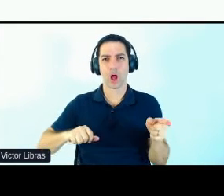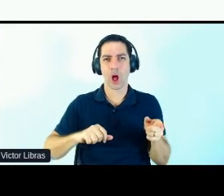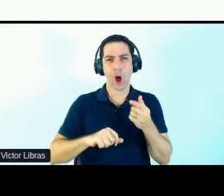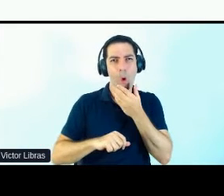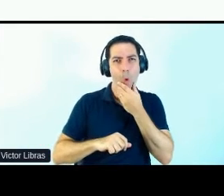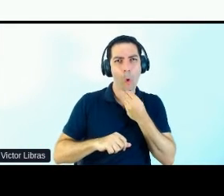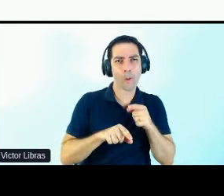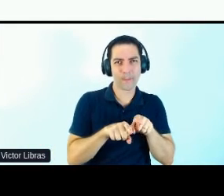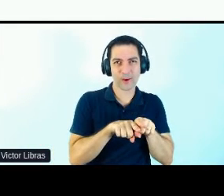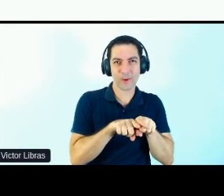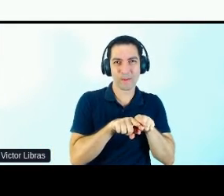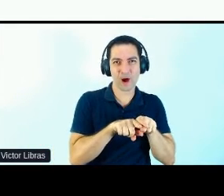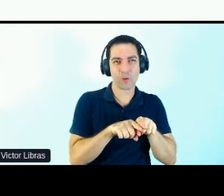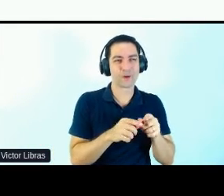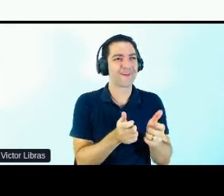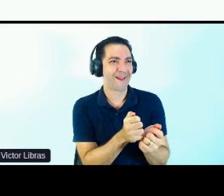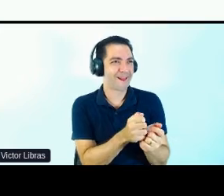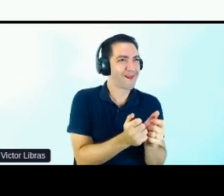essas cobranças.